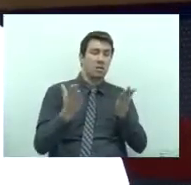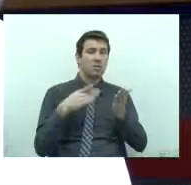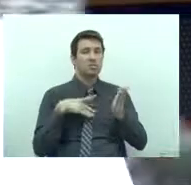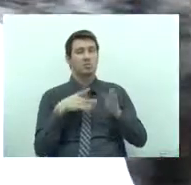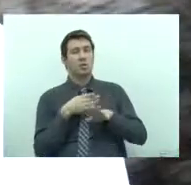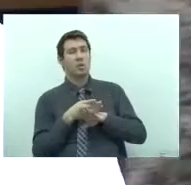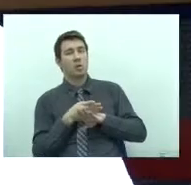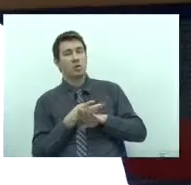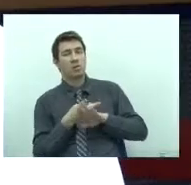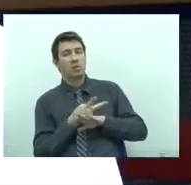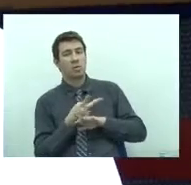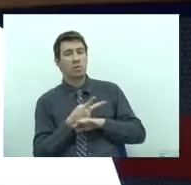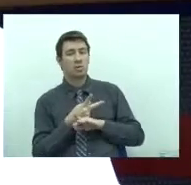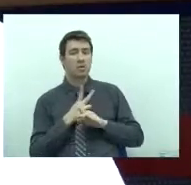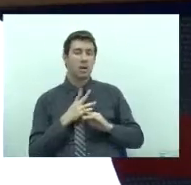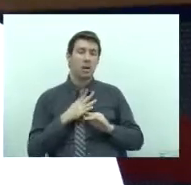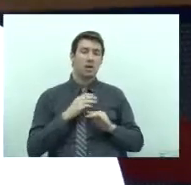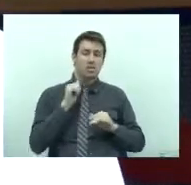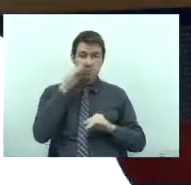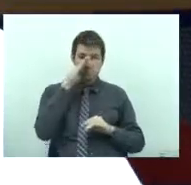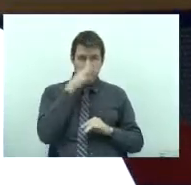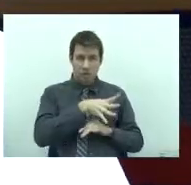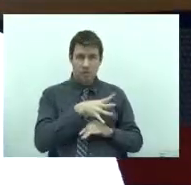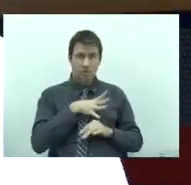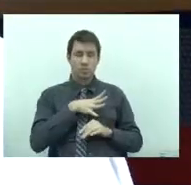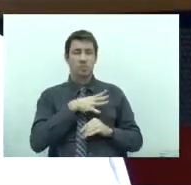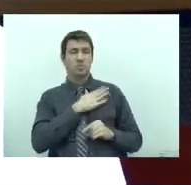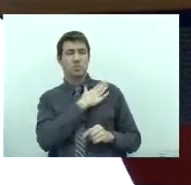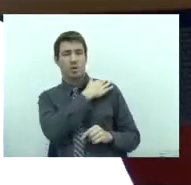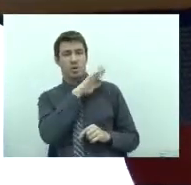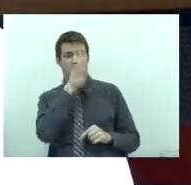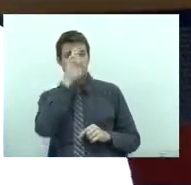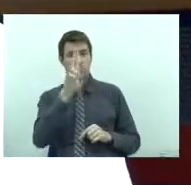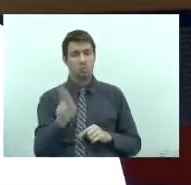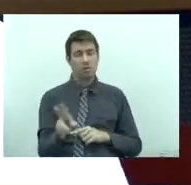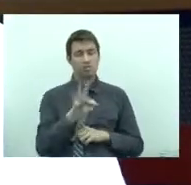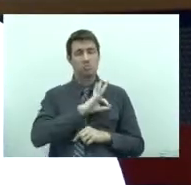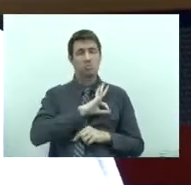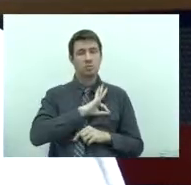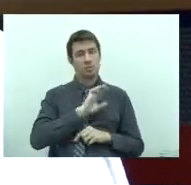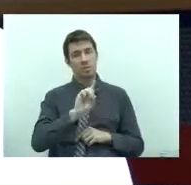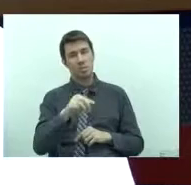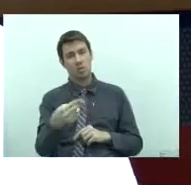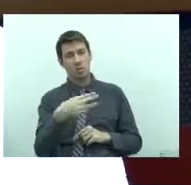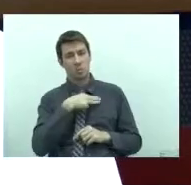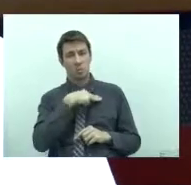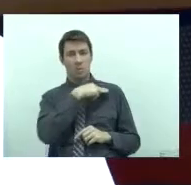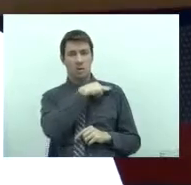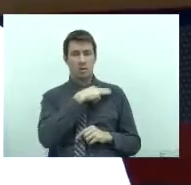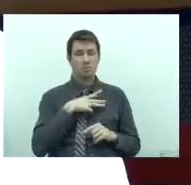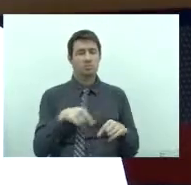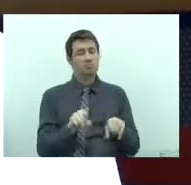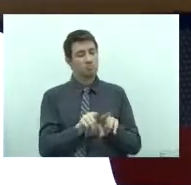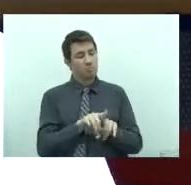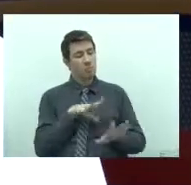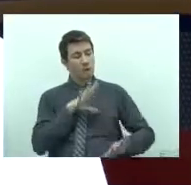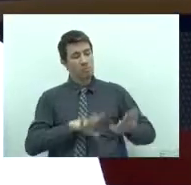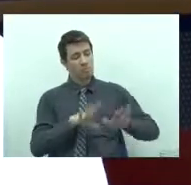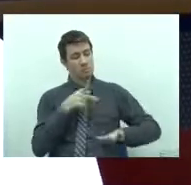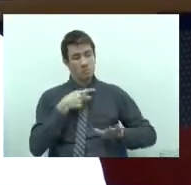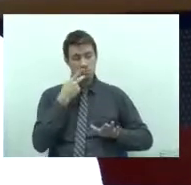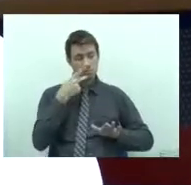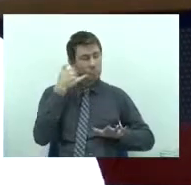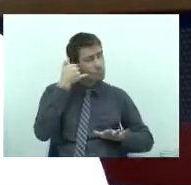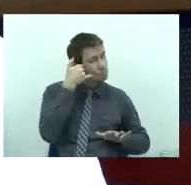por um abuso de autoridade, tipo Polícia Civil, Polícia Militar, ou uma situação que ela vê, ela pode estar